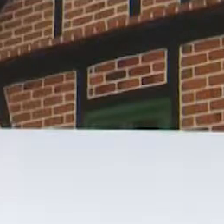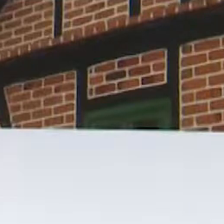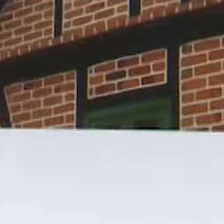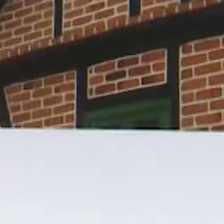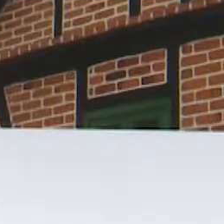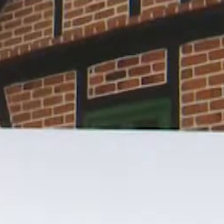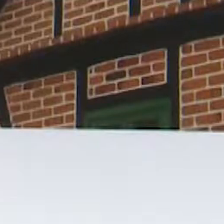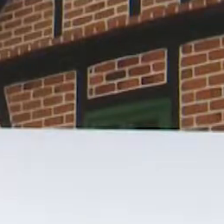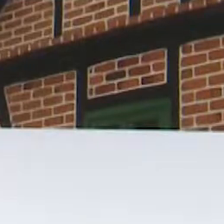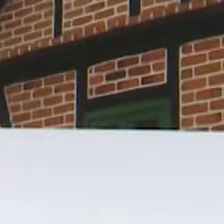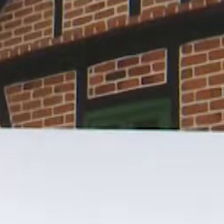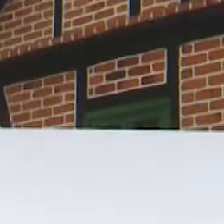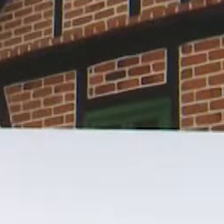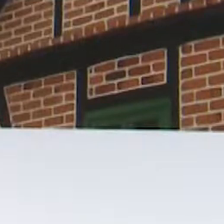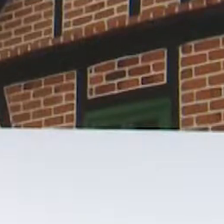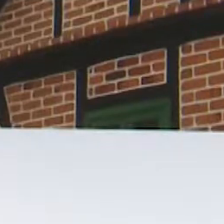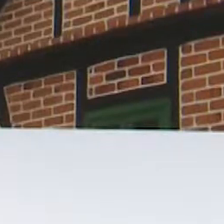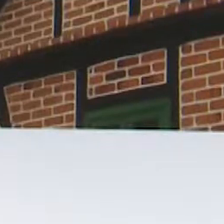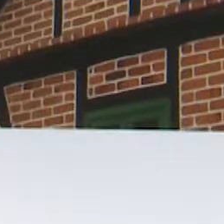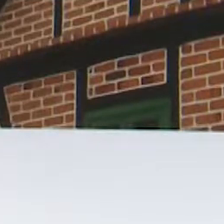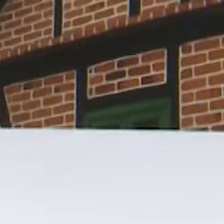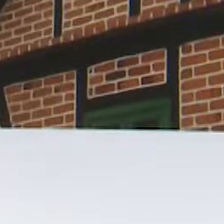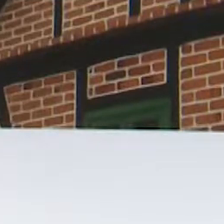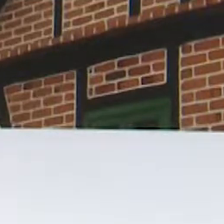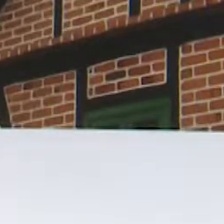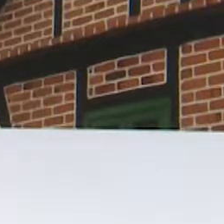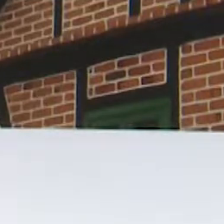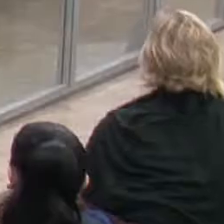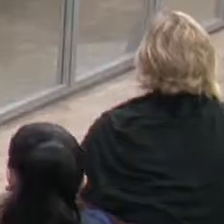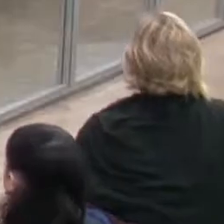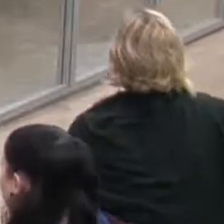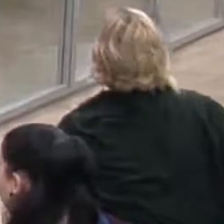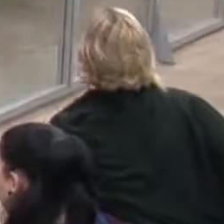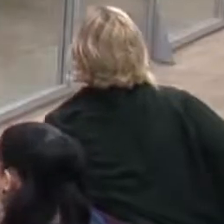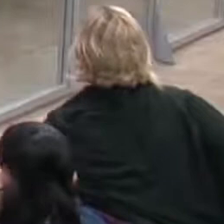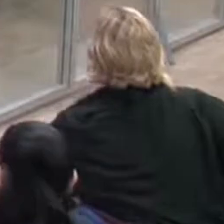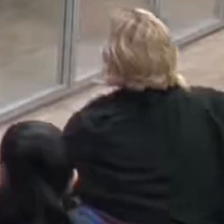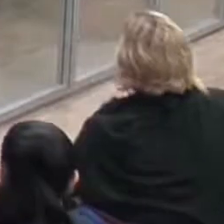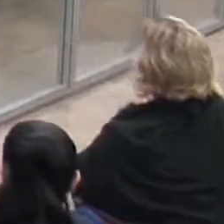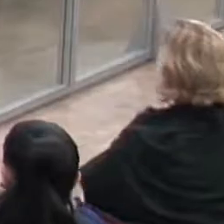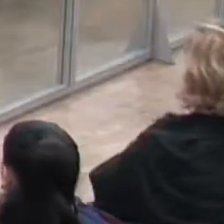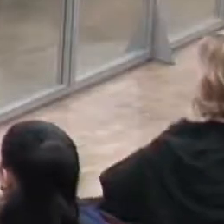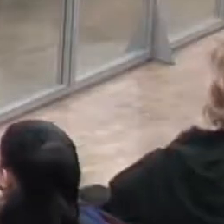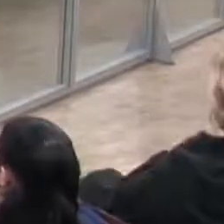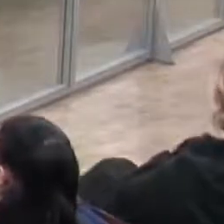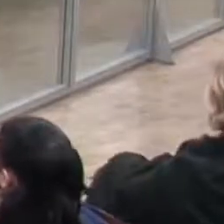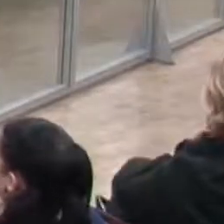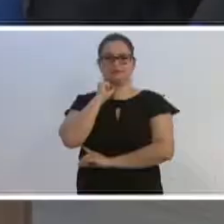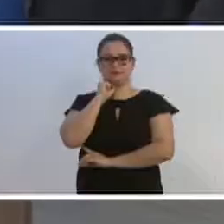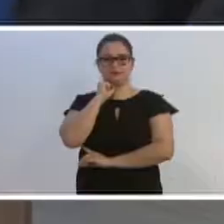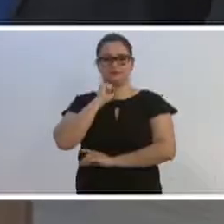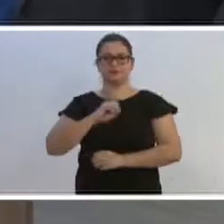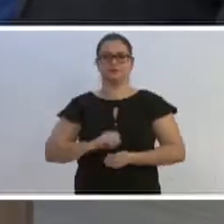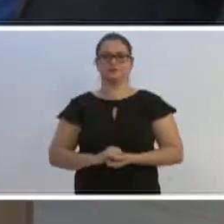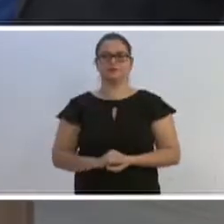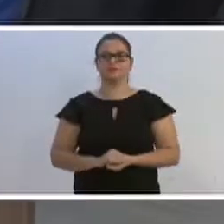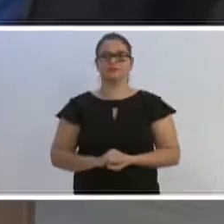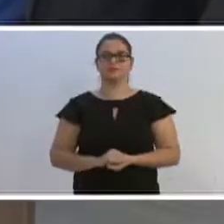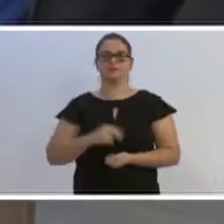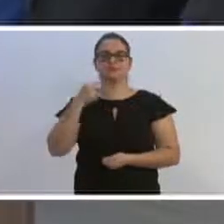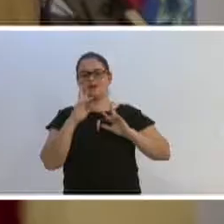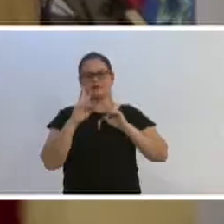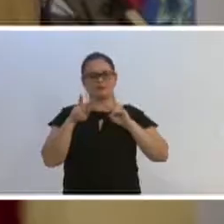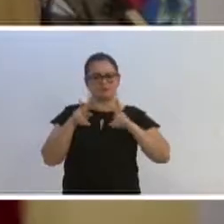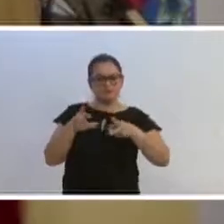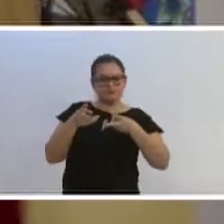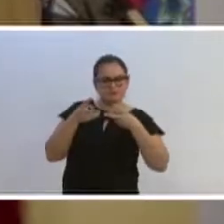Entidades, empresas e personalidades são homenageadas pela Câmara. A Câmara de Vereadores entregou moções de louvor a